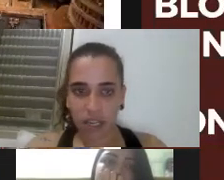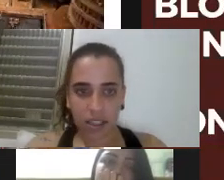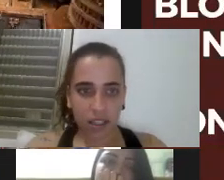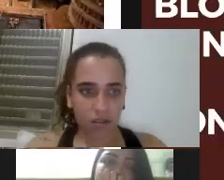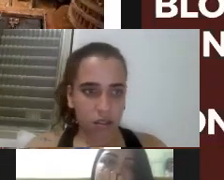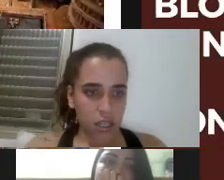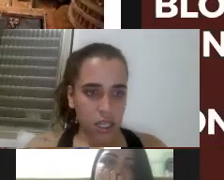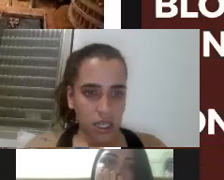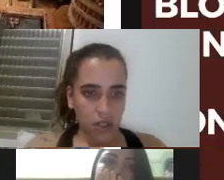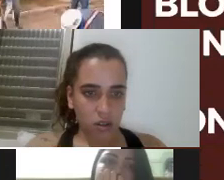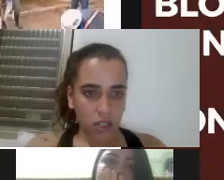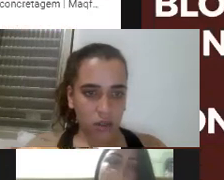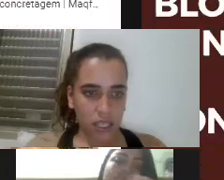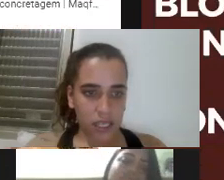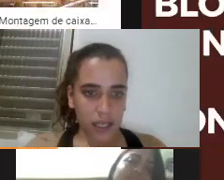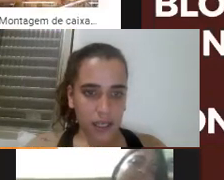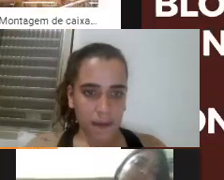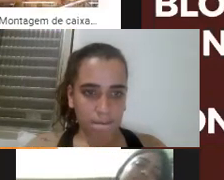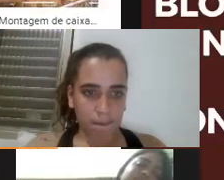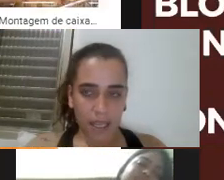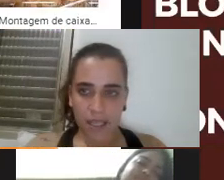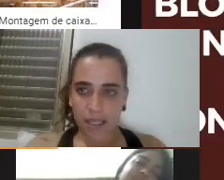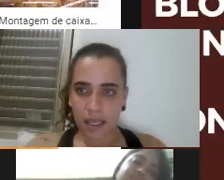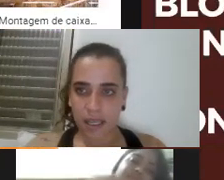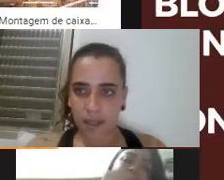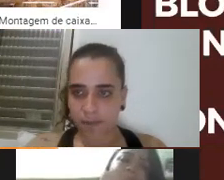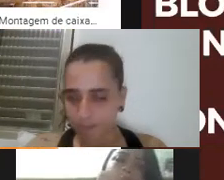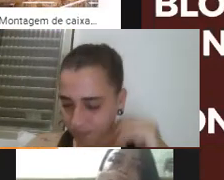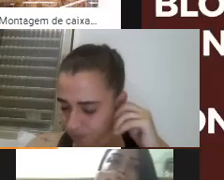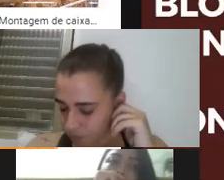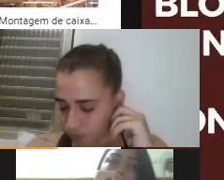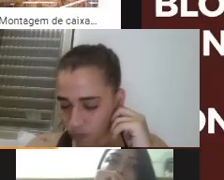vai concretando e jogando esse